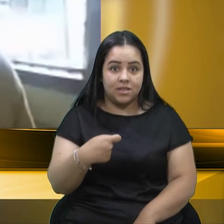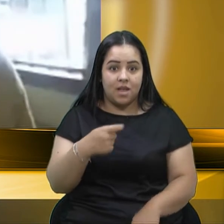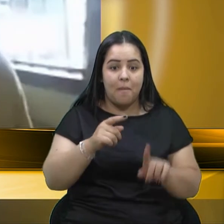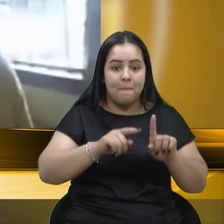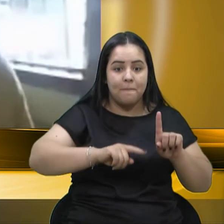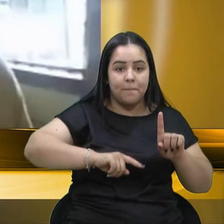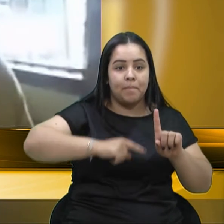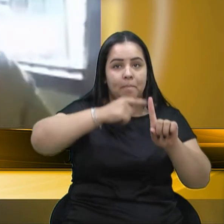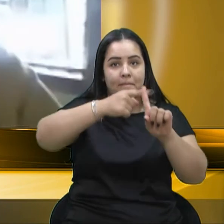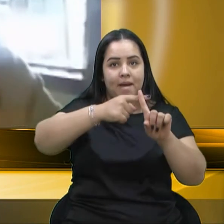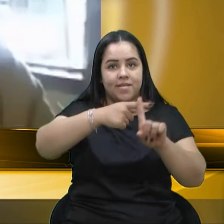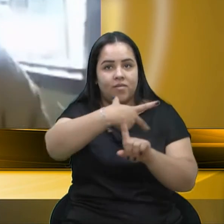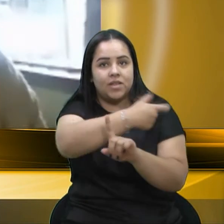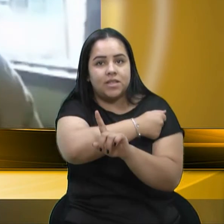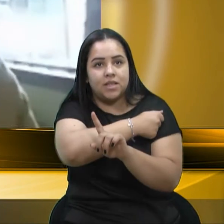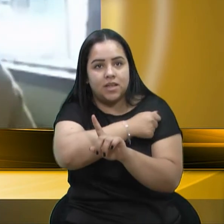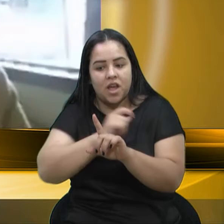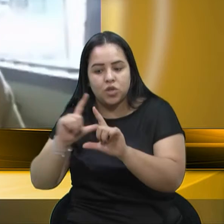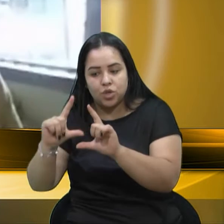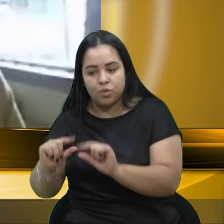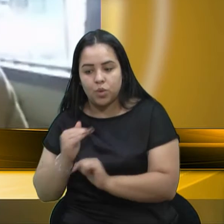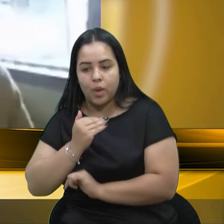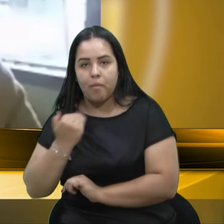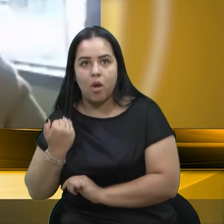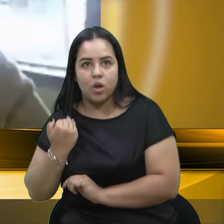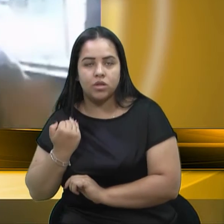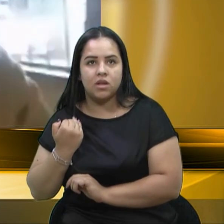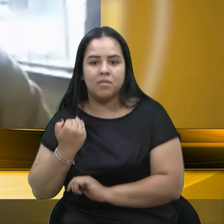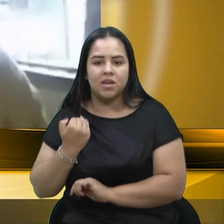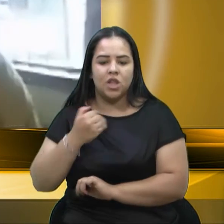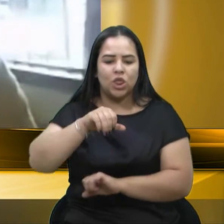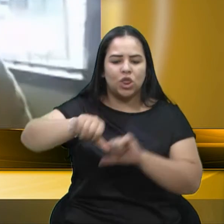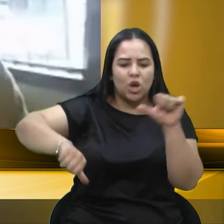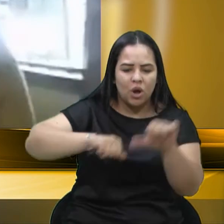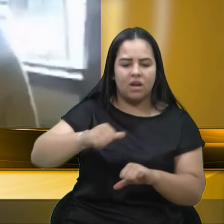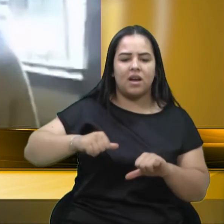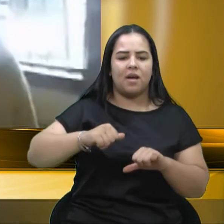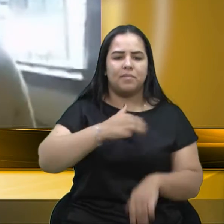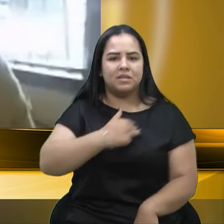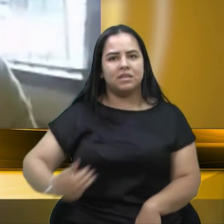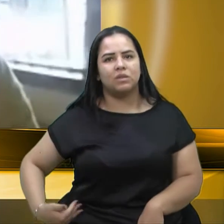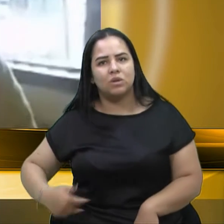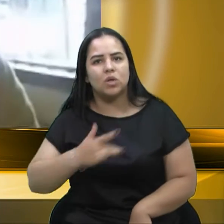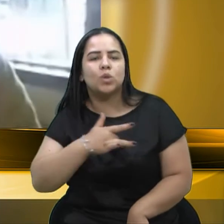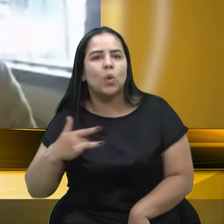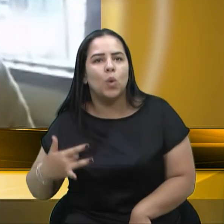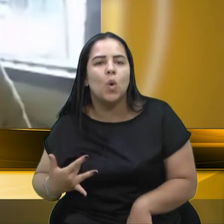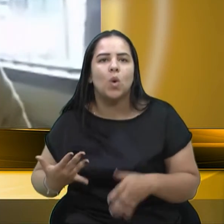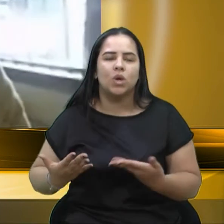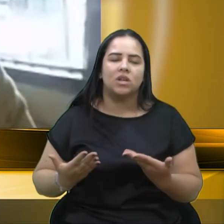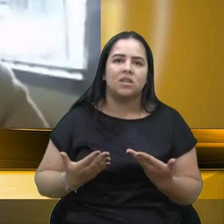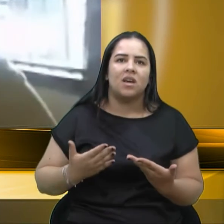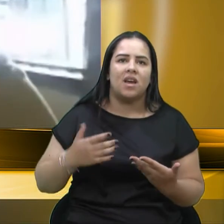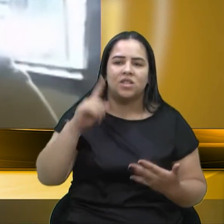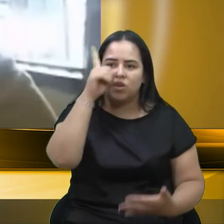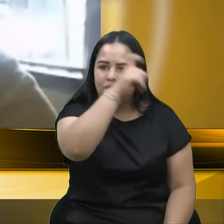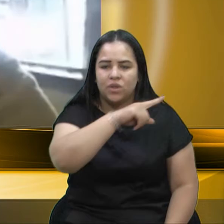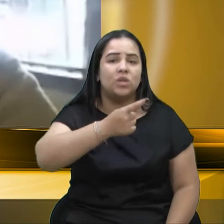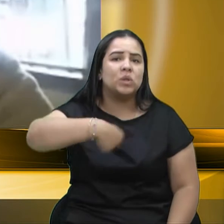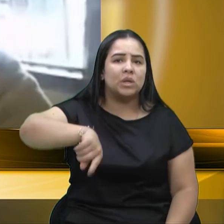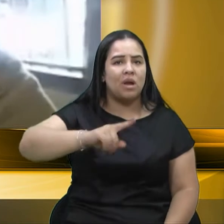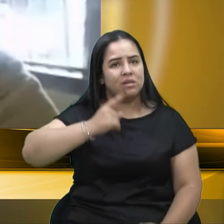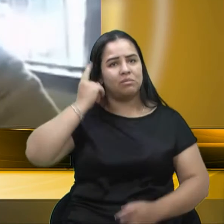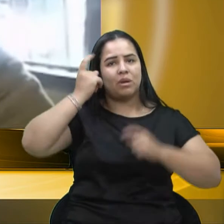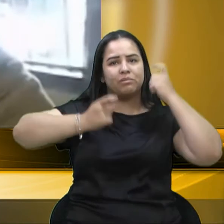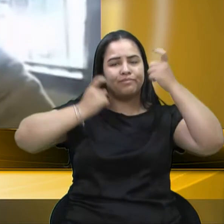isso significa? E ainda troca de ministro da Saúde. E aí vai. Então, os sinais são muito ruins, né? Então, nos preocupa bastante. A gente